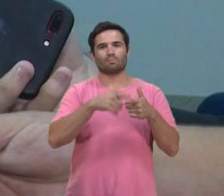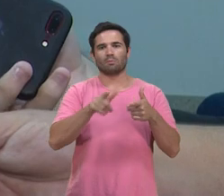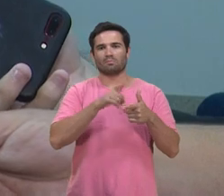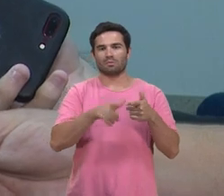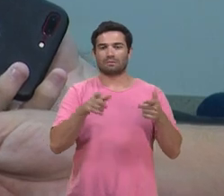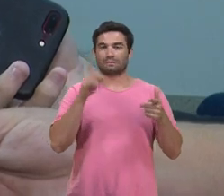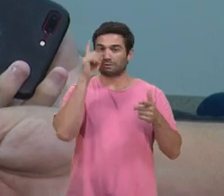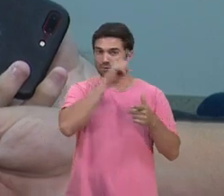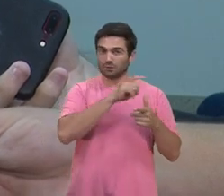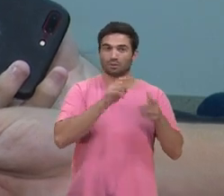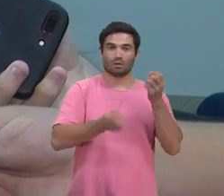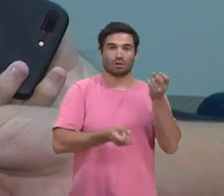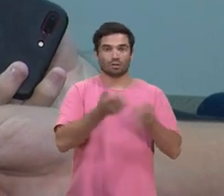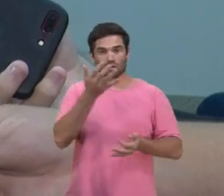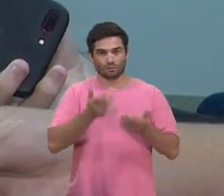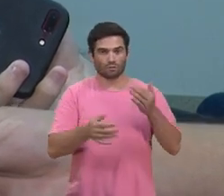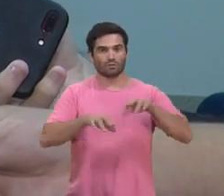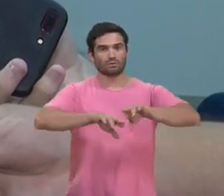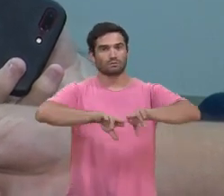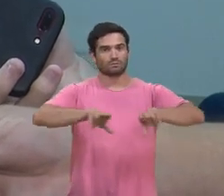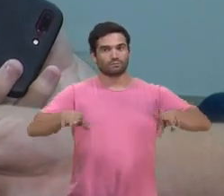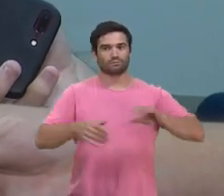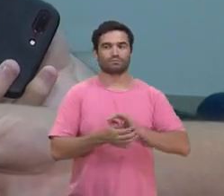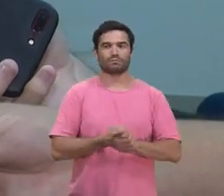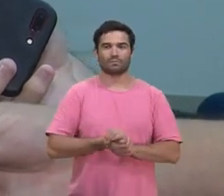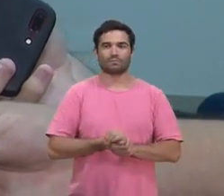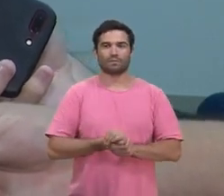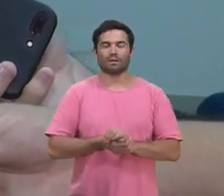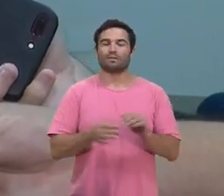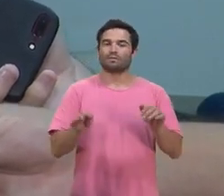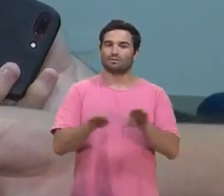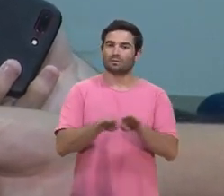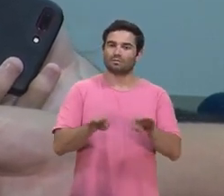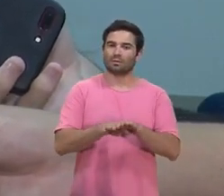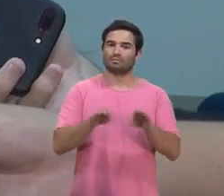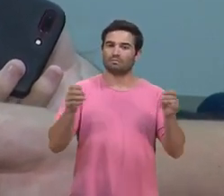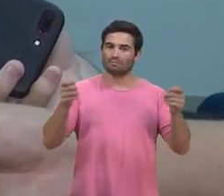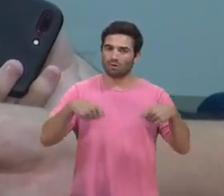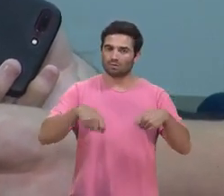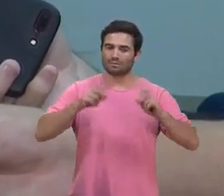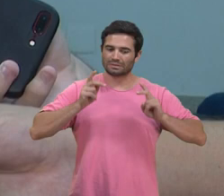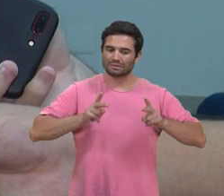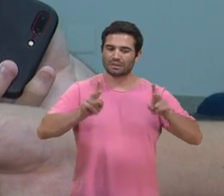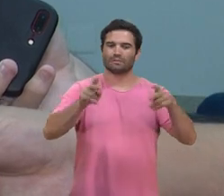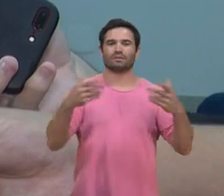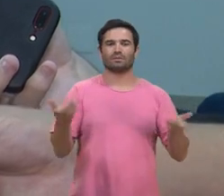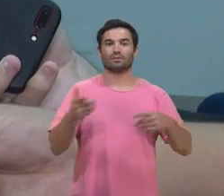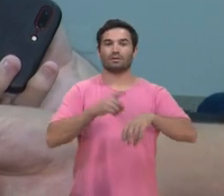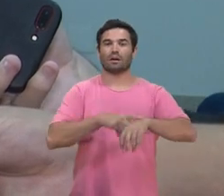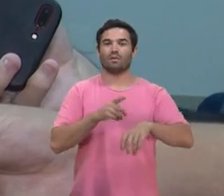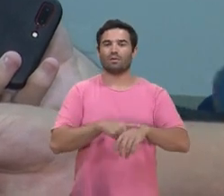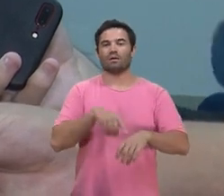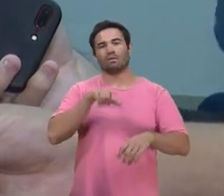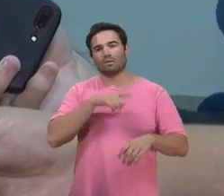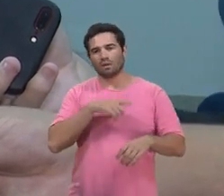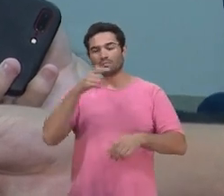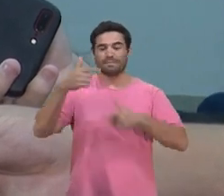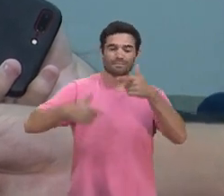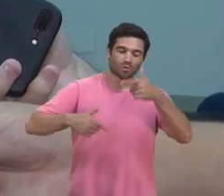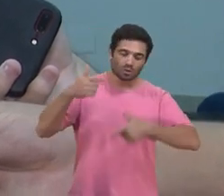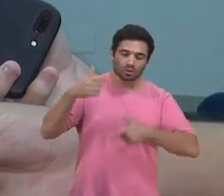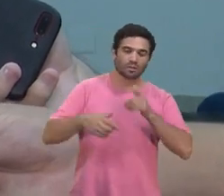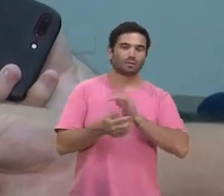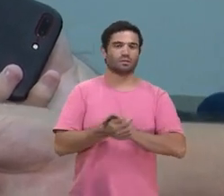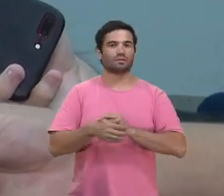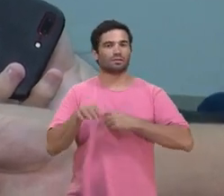para problemas complexos, como o fogo que a gente enfrenta, e também que possam perdurar. Então, a partir do momento que passa a ser uma